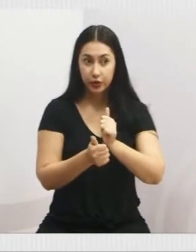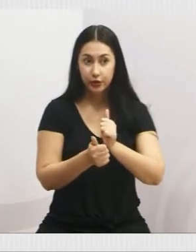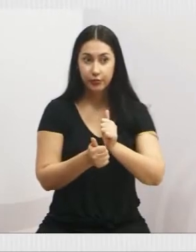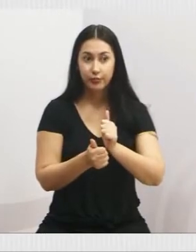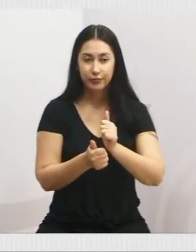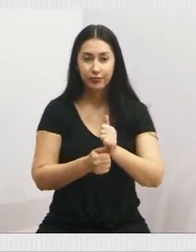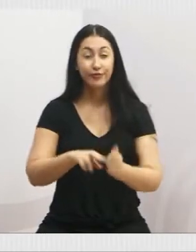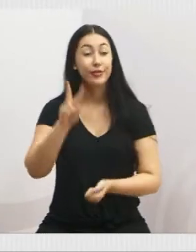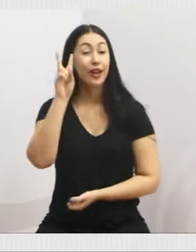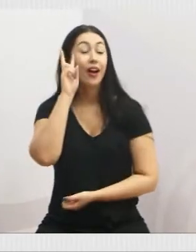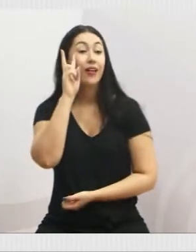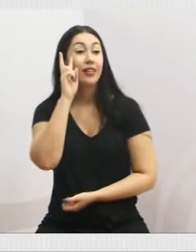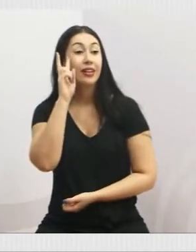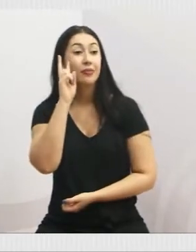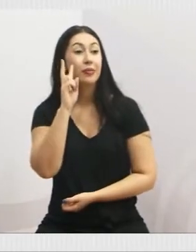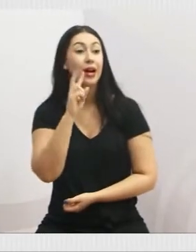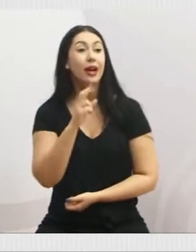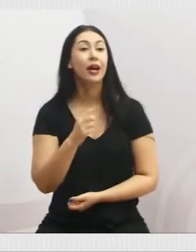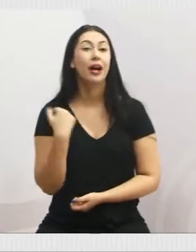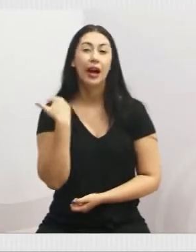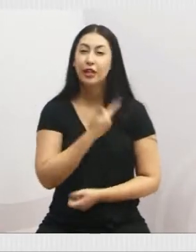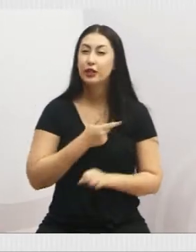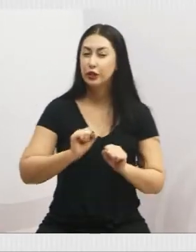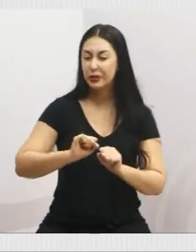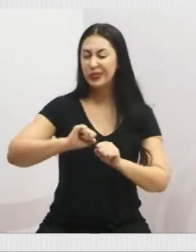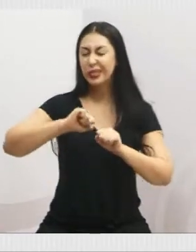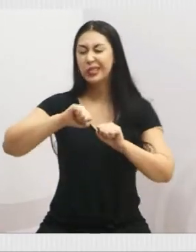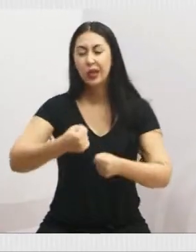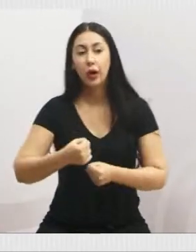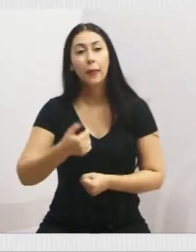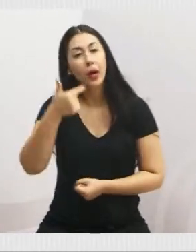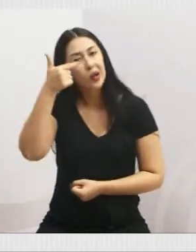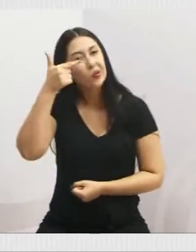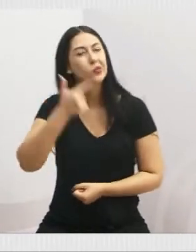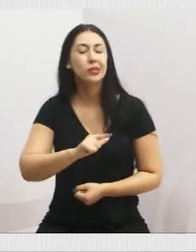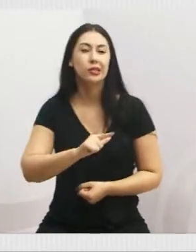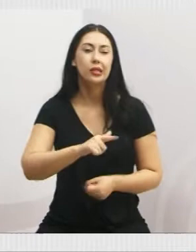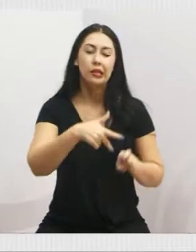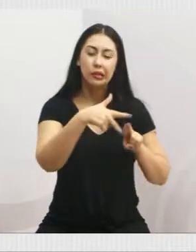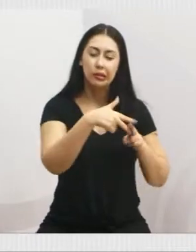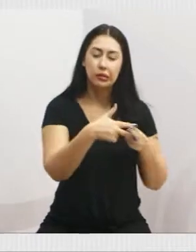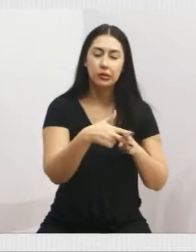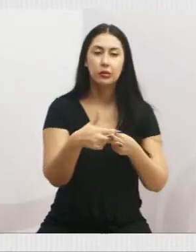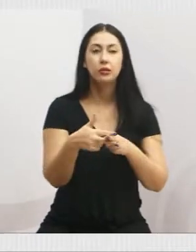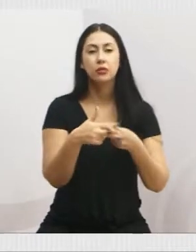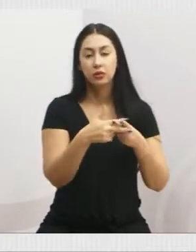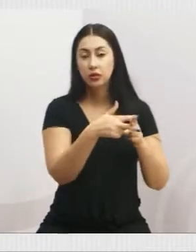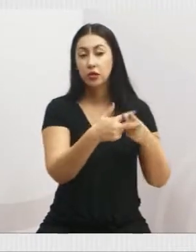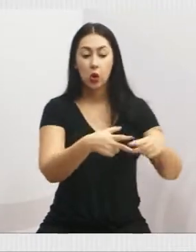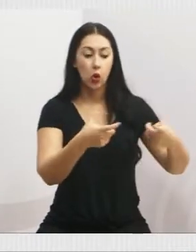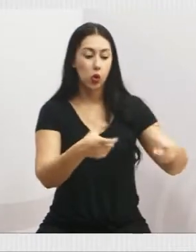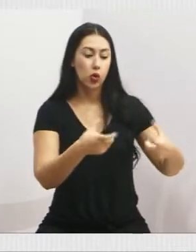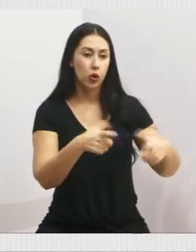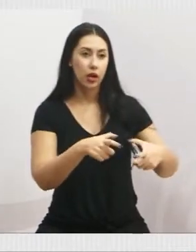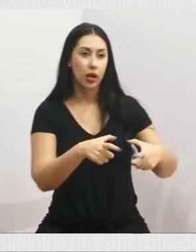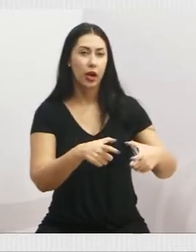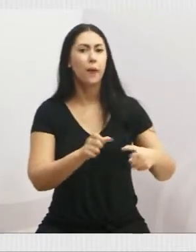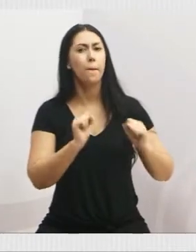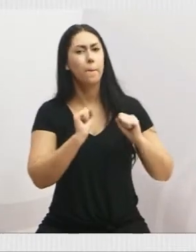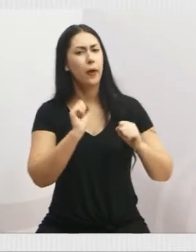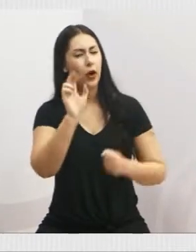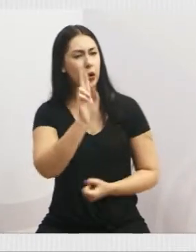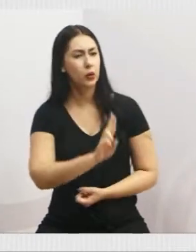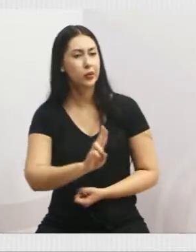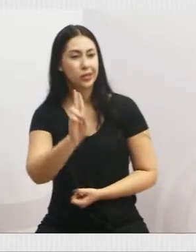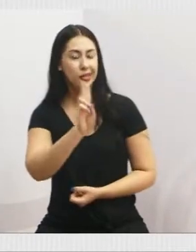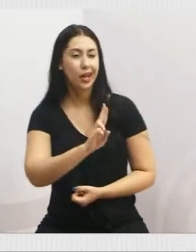vão lembrar do nosso esforço aqui para recuperar essa pista, para a gente colocar essa pista em condições de uso